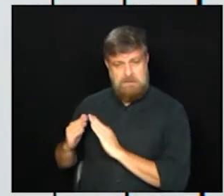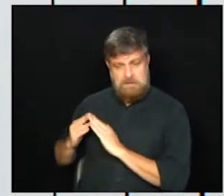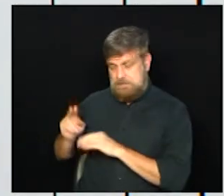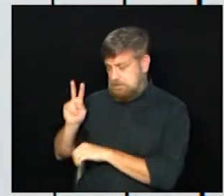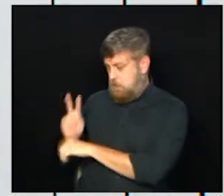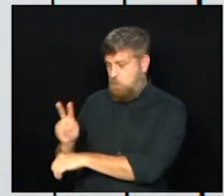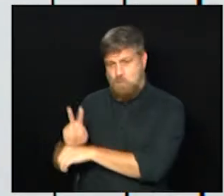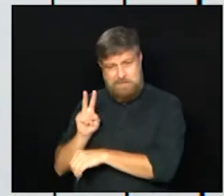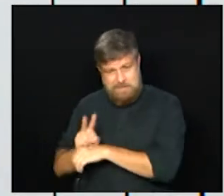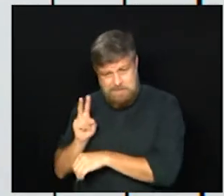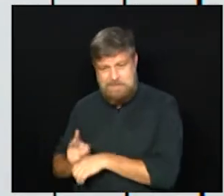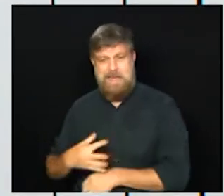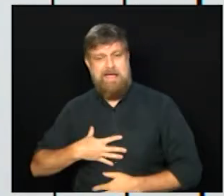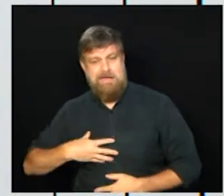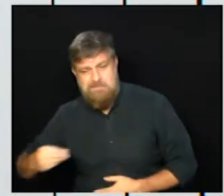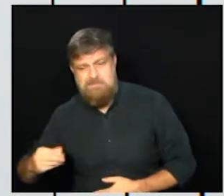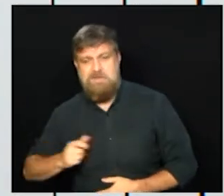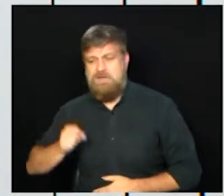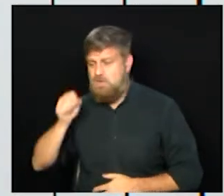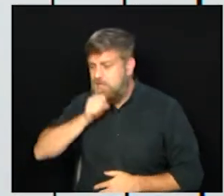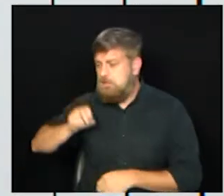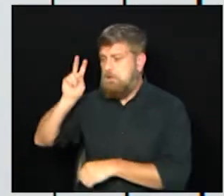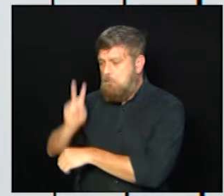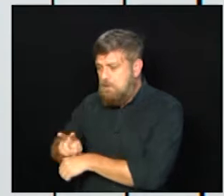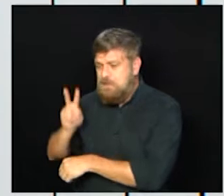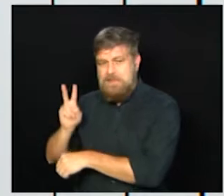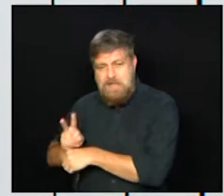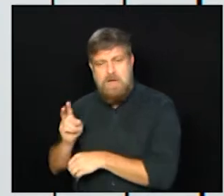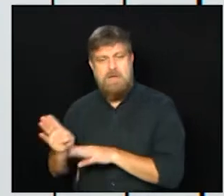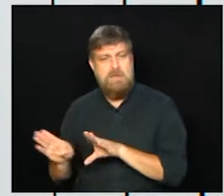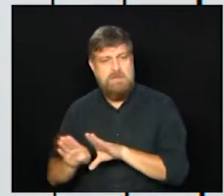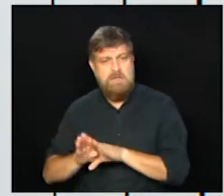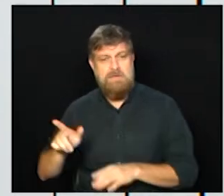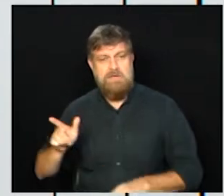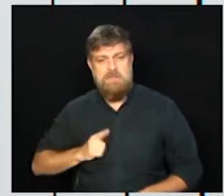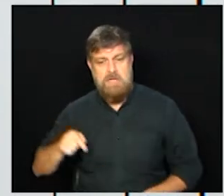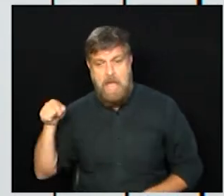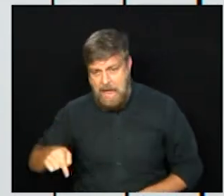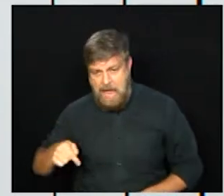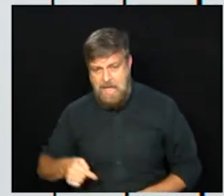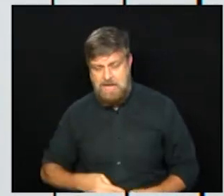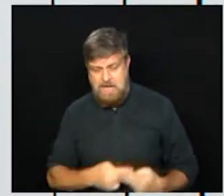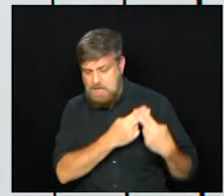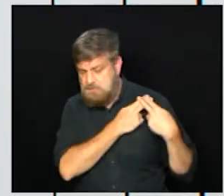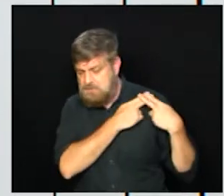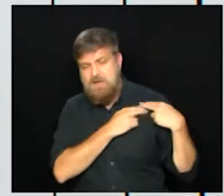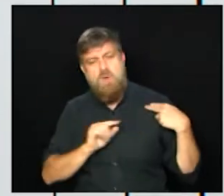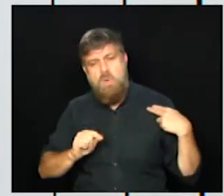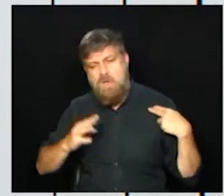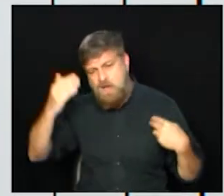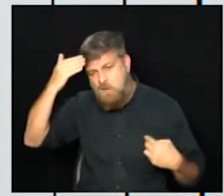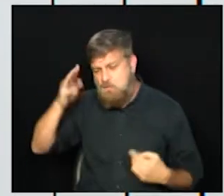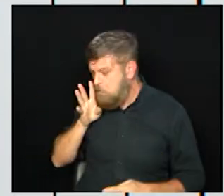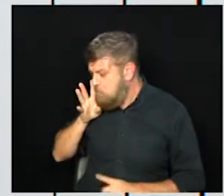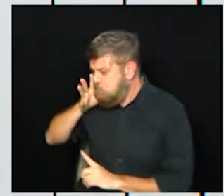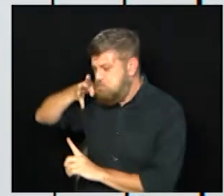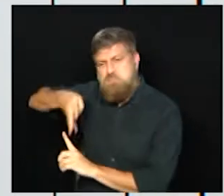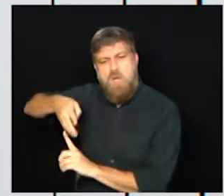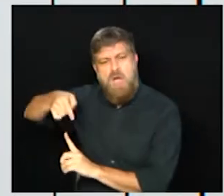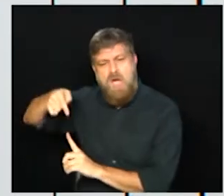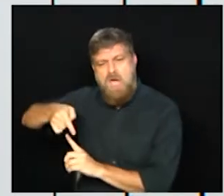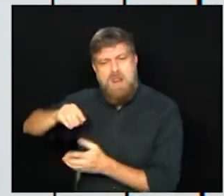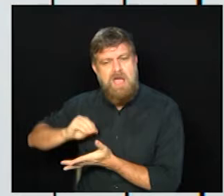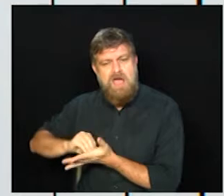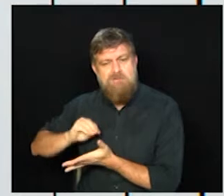cuidado da casa, dos filhos, dos idosos, e ainda por cima está sendo responsabilizada pela falta, né, pela falta